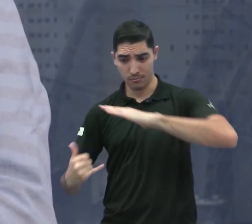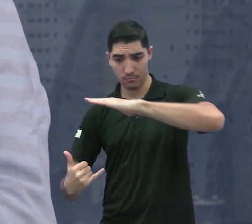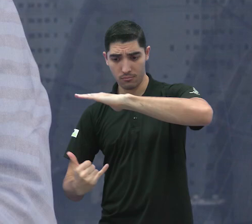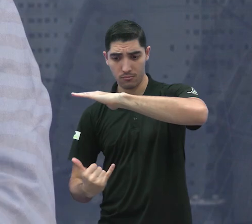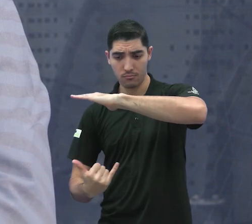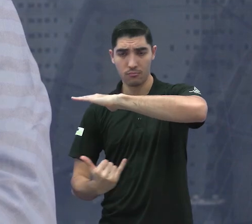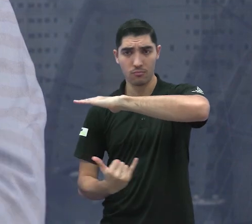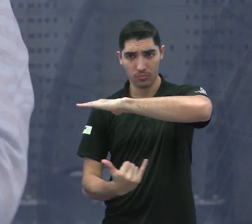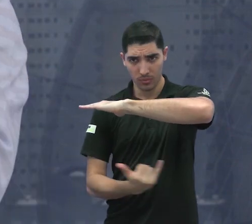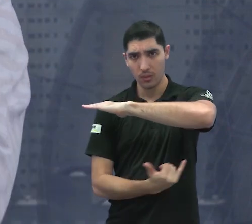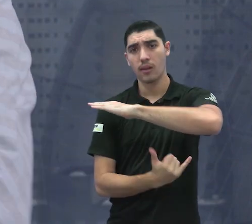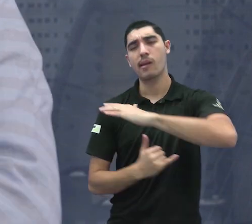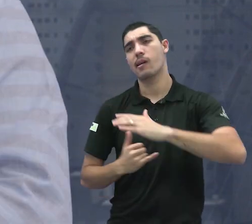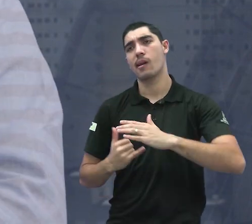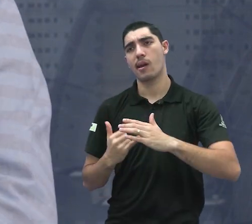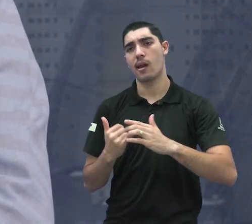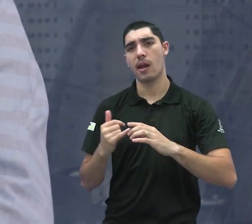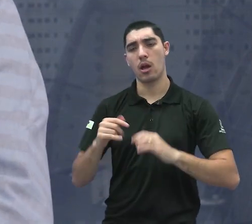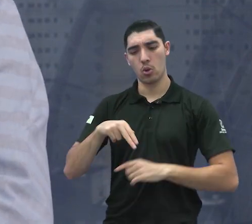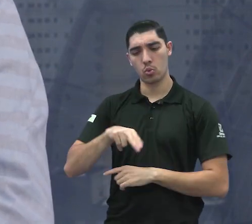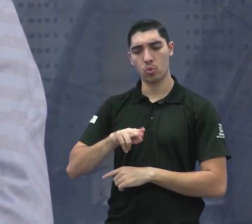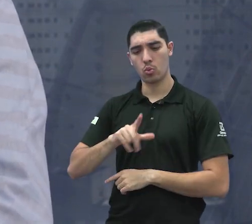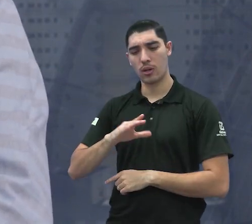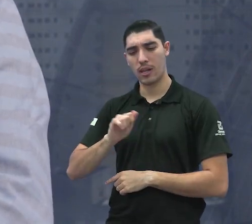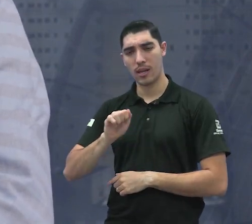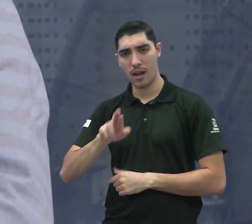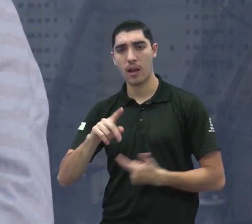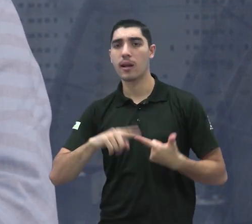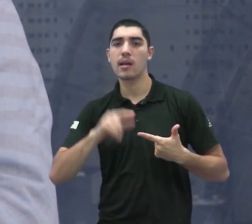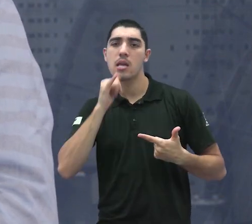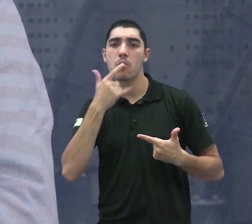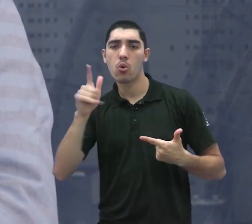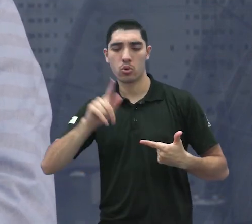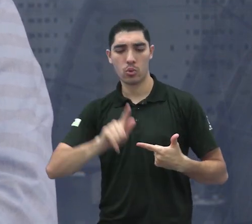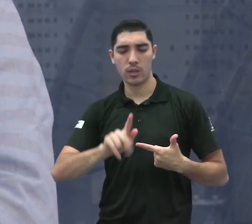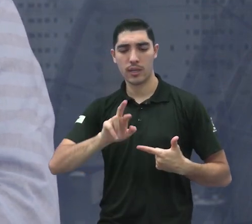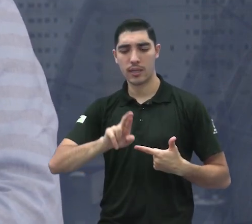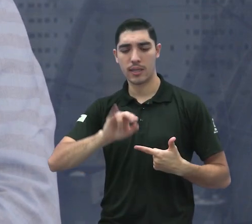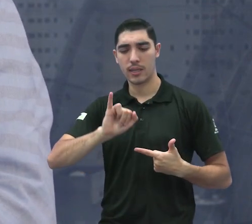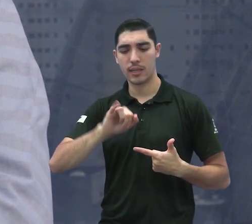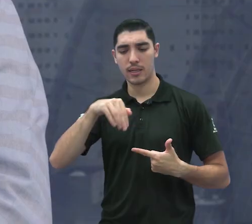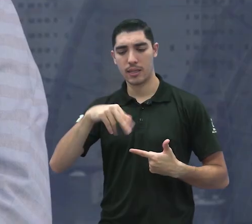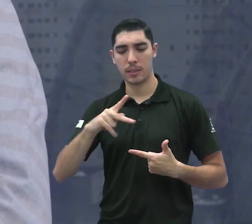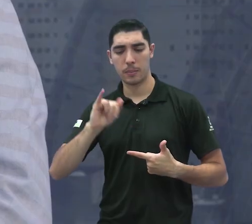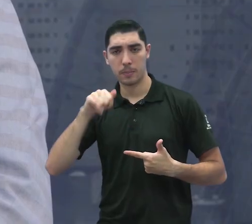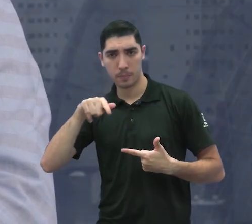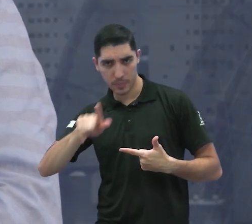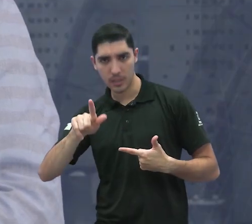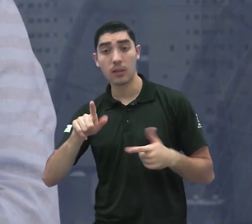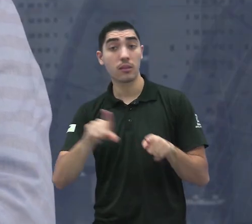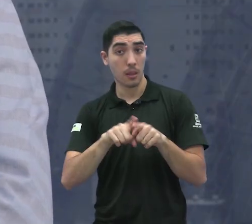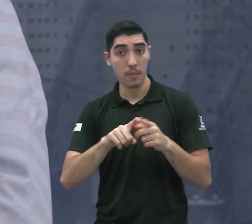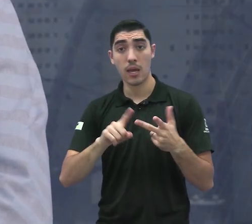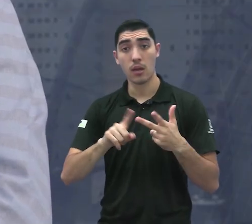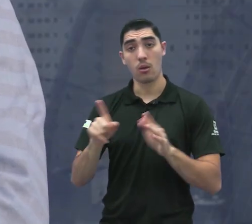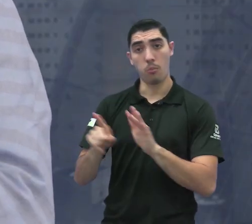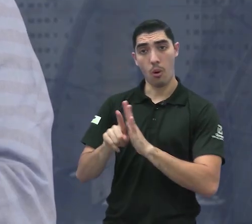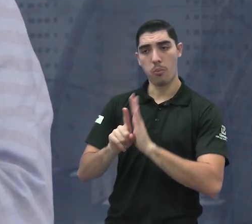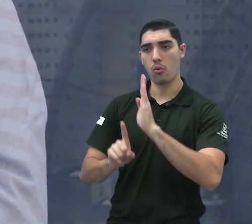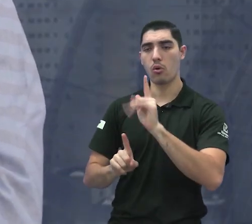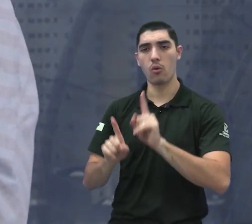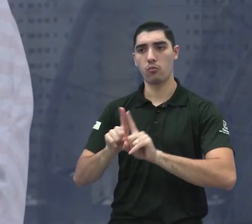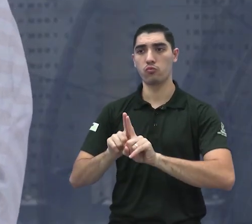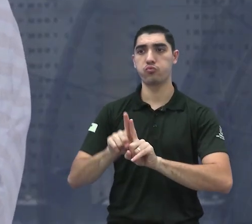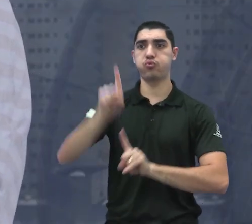e outras iniciativas do o Gripen, entre outros desenvolvimentos militares de foguetes que a própria Exército e as Forças Armadas fazem,